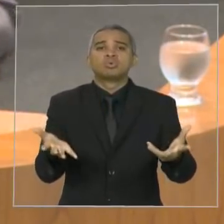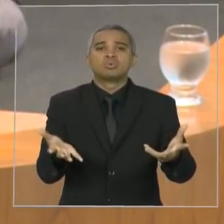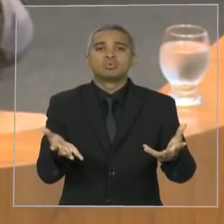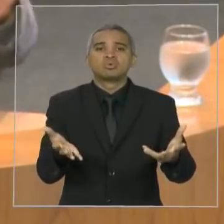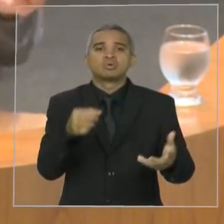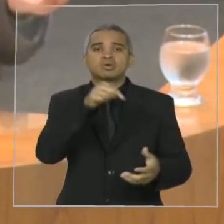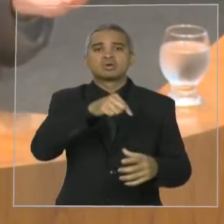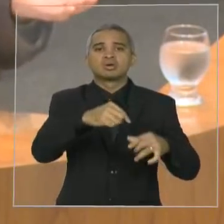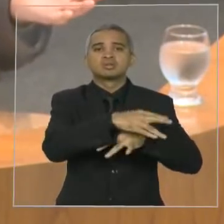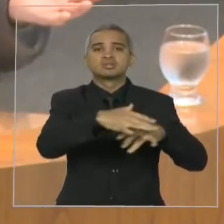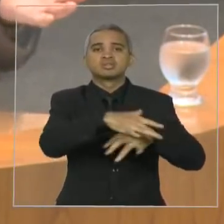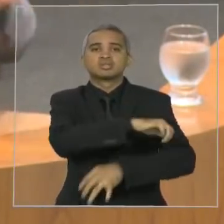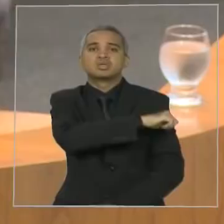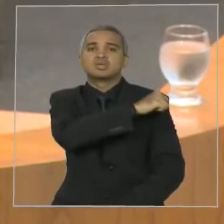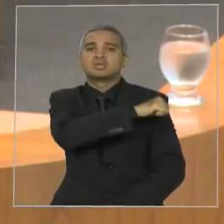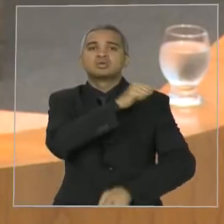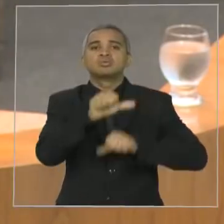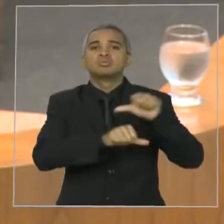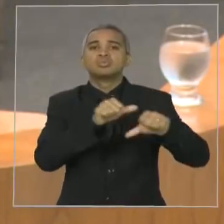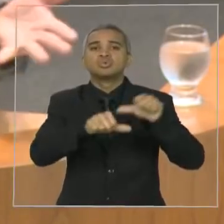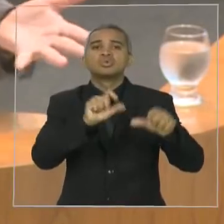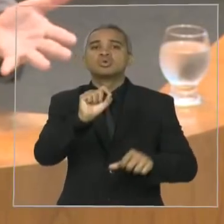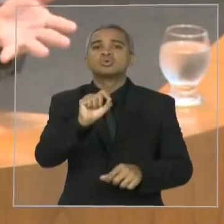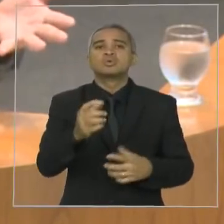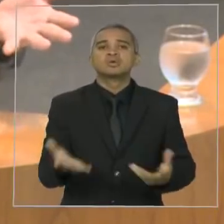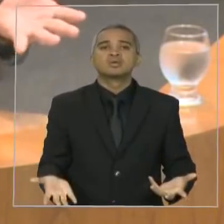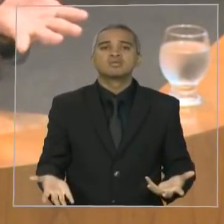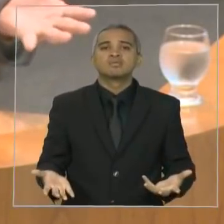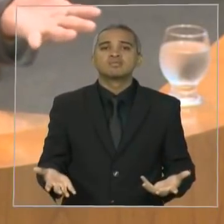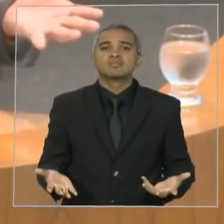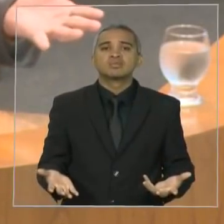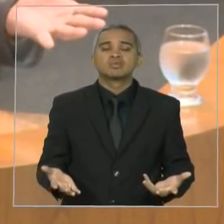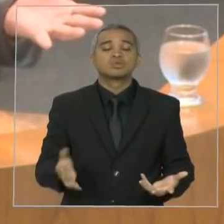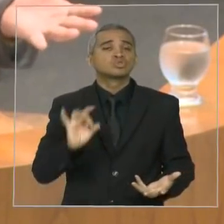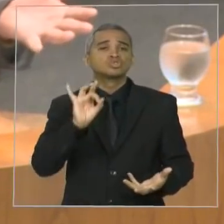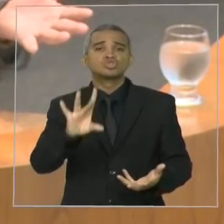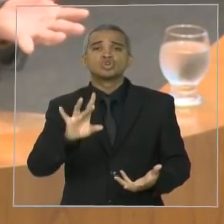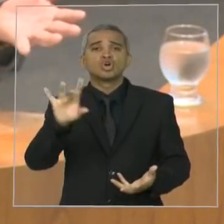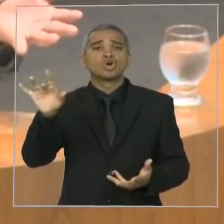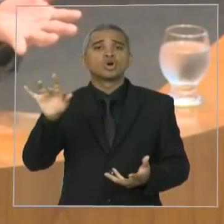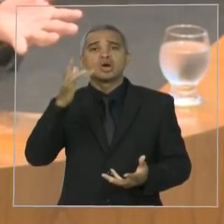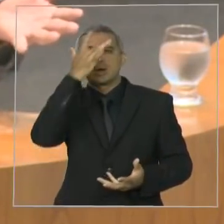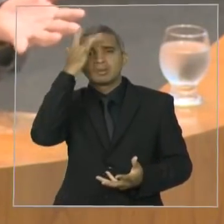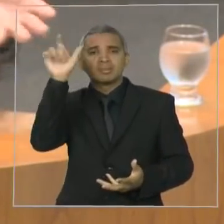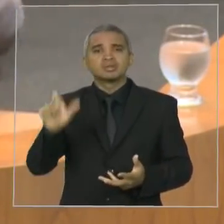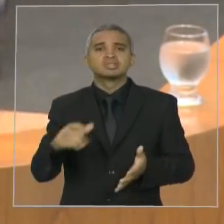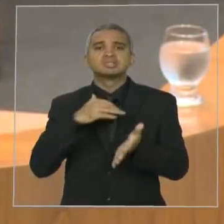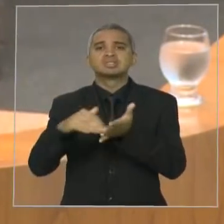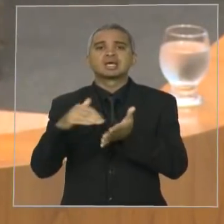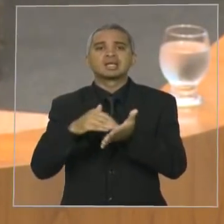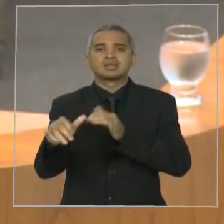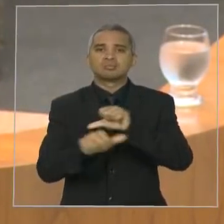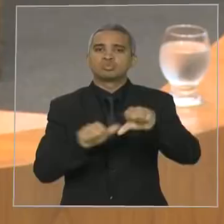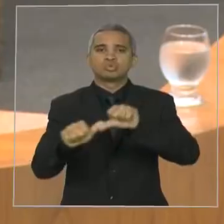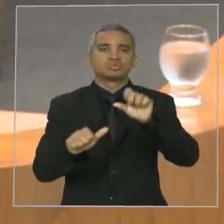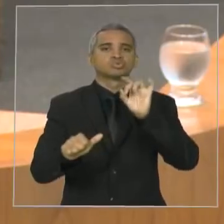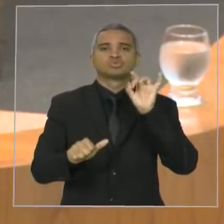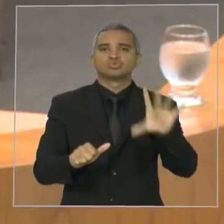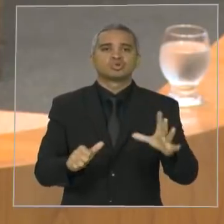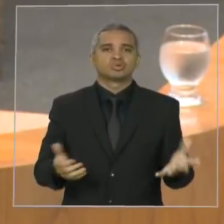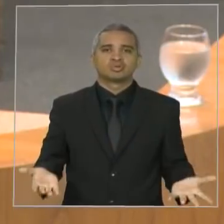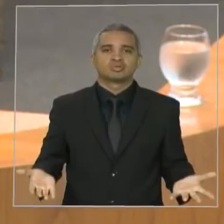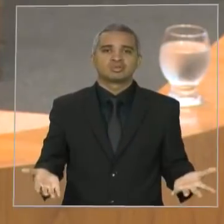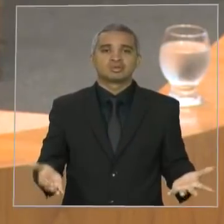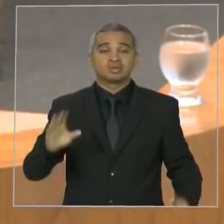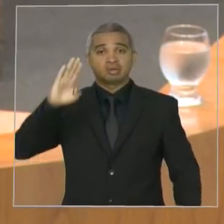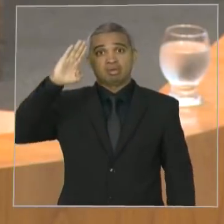O Jornal Nacional do meio-dia também, de ontem, isso foi dia 19, que eu ouvi ontem, segunda-feira, tendo também afirmado o ministro da